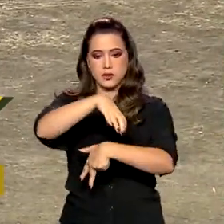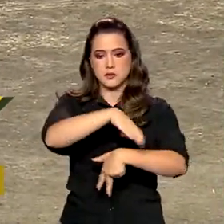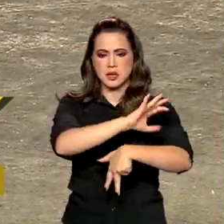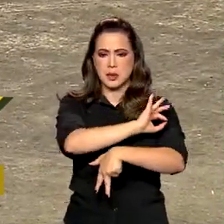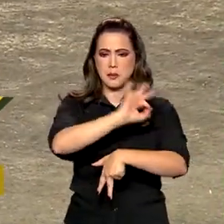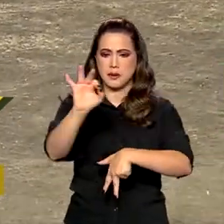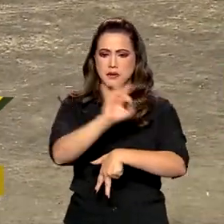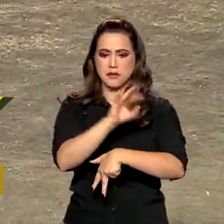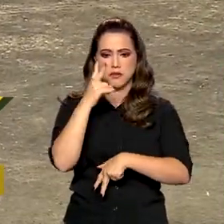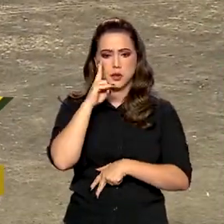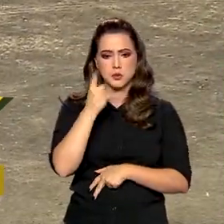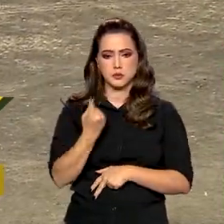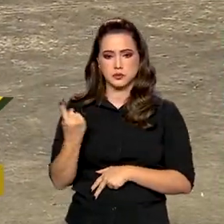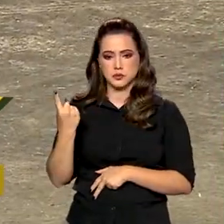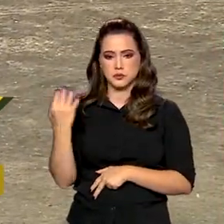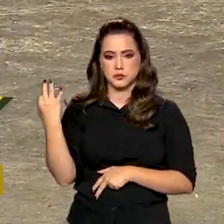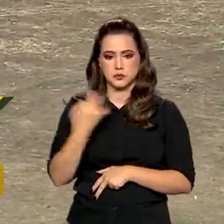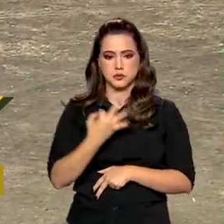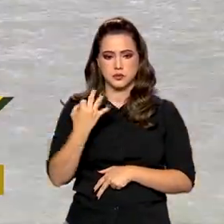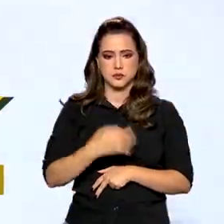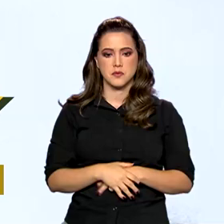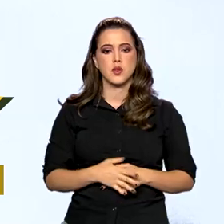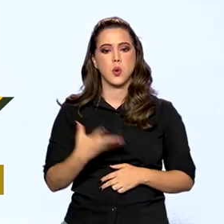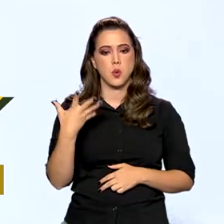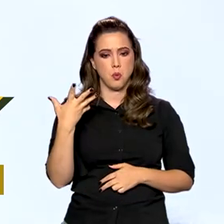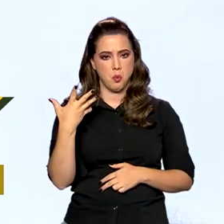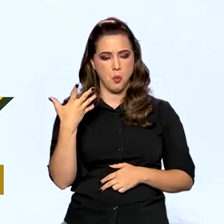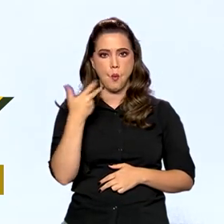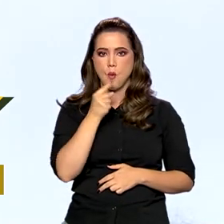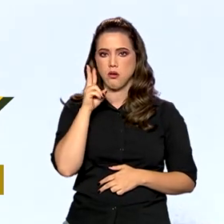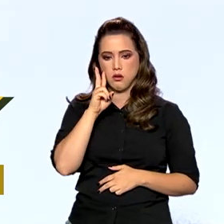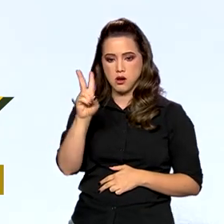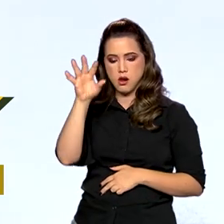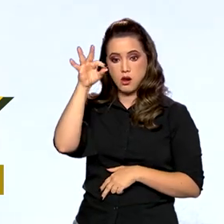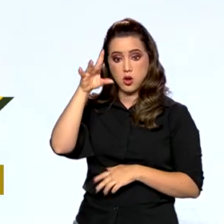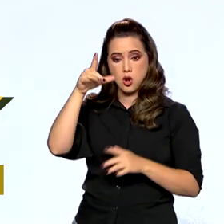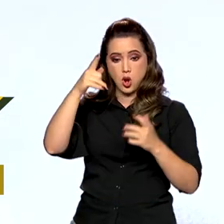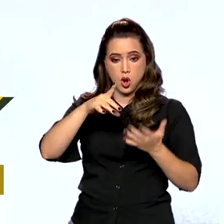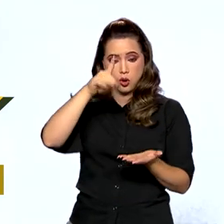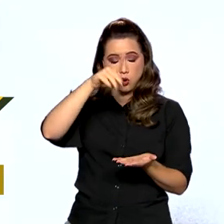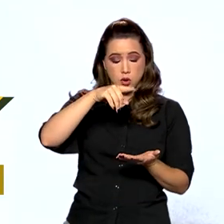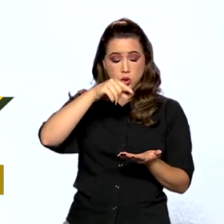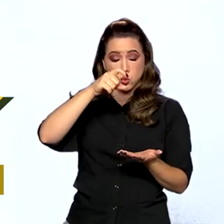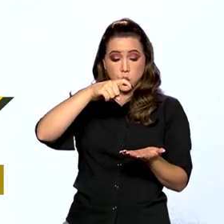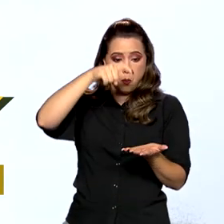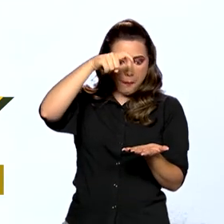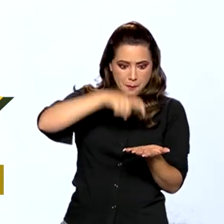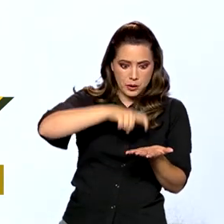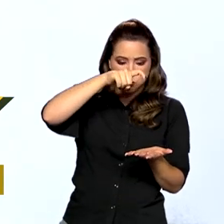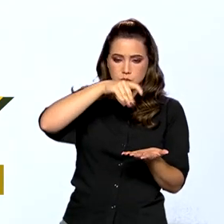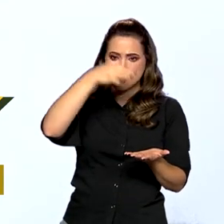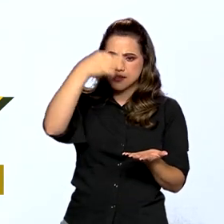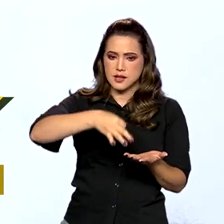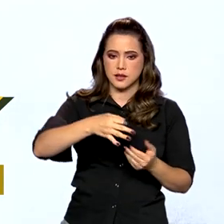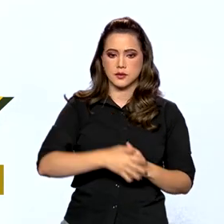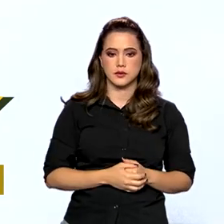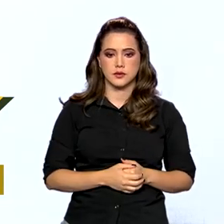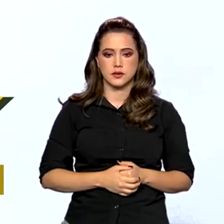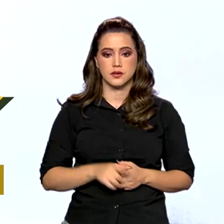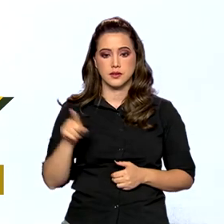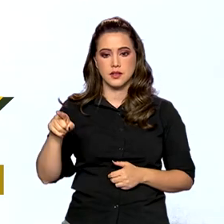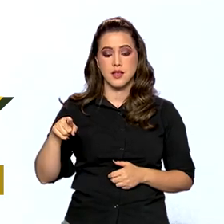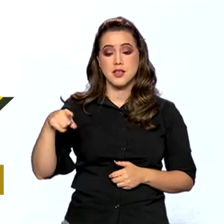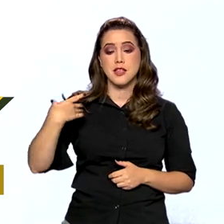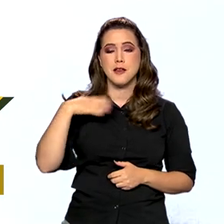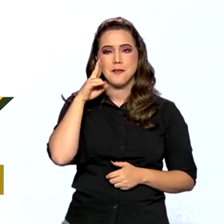bastante evidente ali, né? Deu para perceber mesmo a precisão. E esse paraquedista, especificamente, está trazendo a bandeira, trazendo, né, a